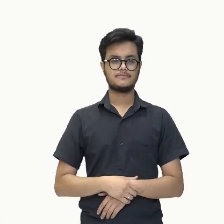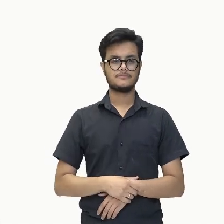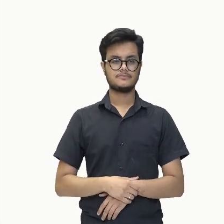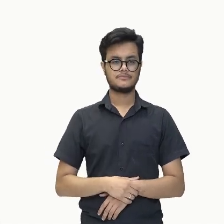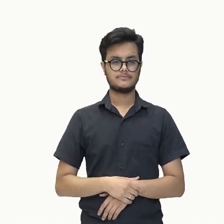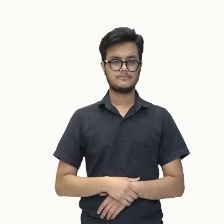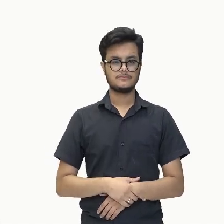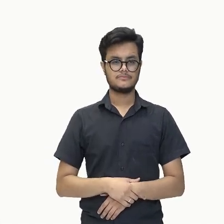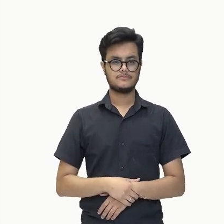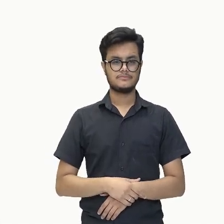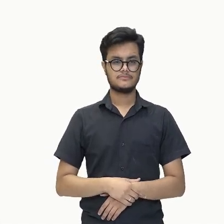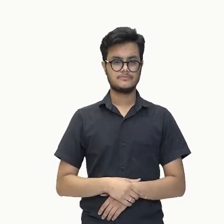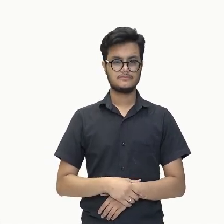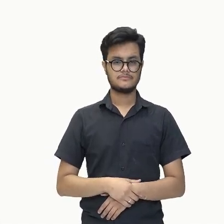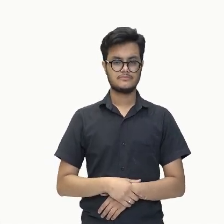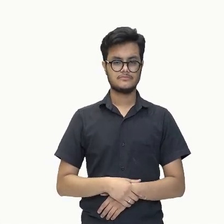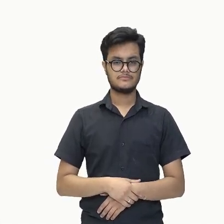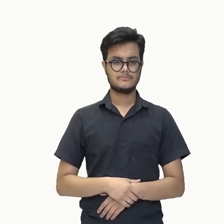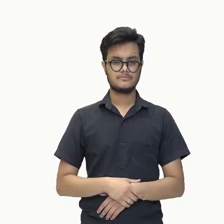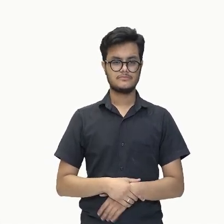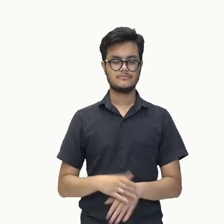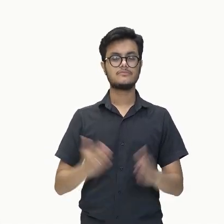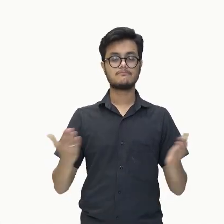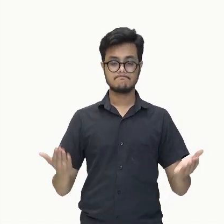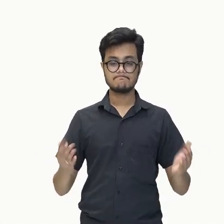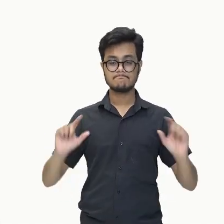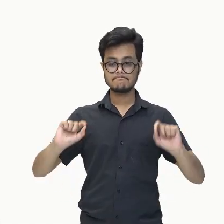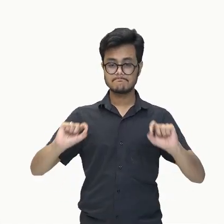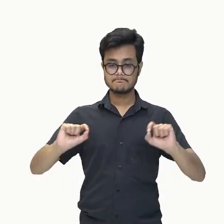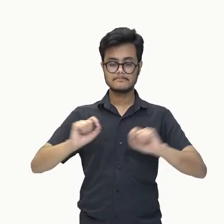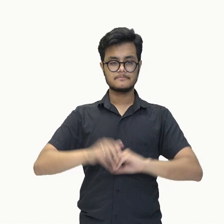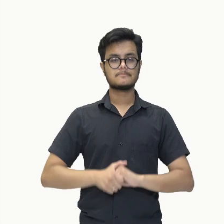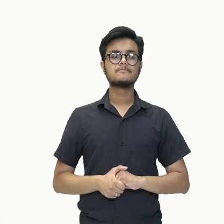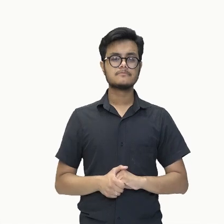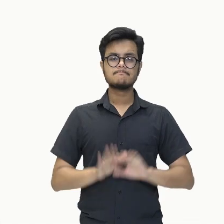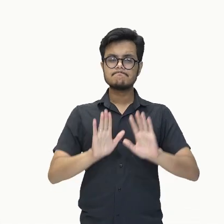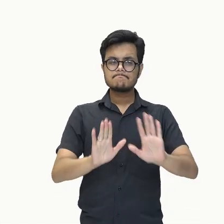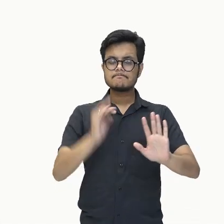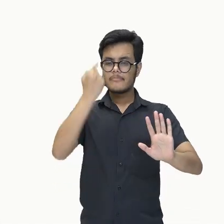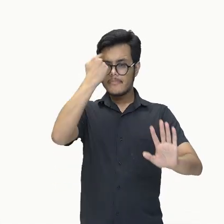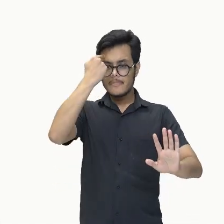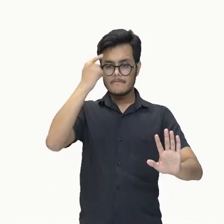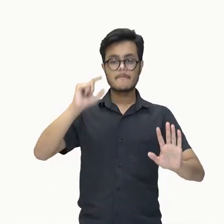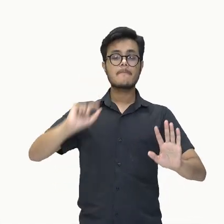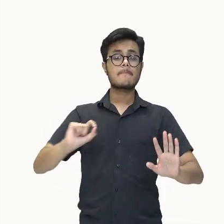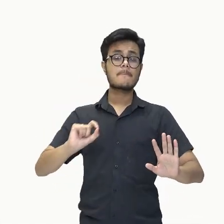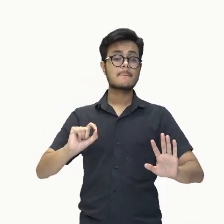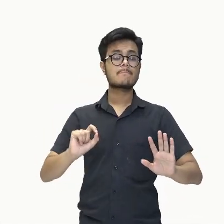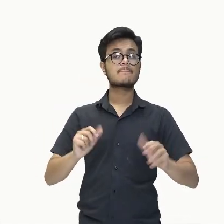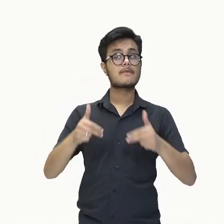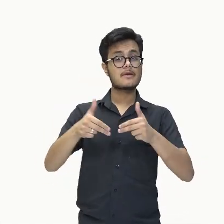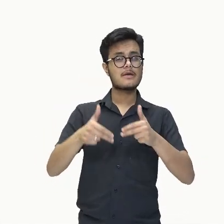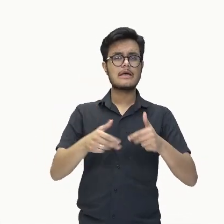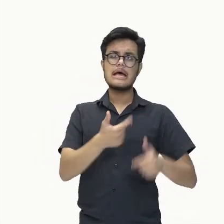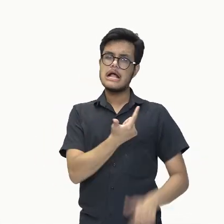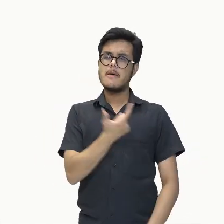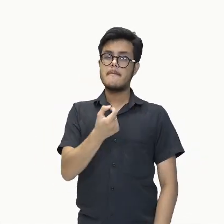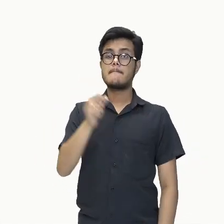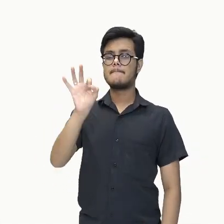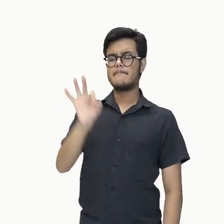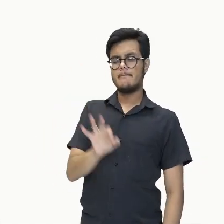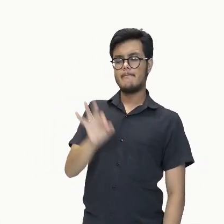bem. Então, observem aqui que vamos recair naquela situação. Nós